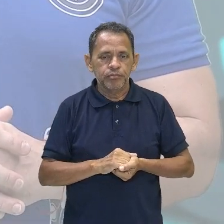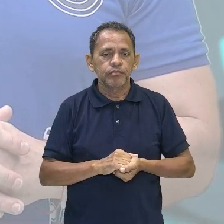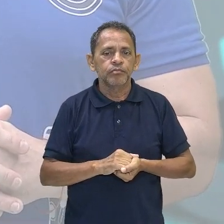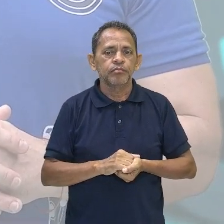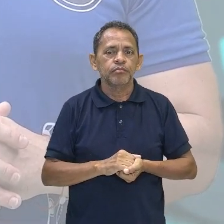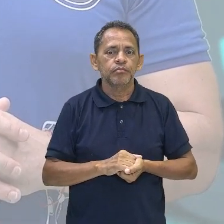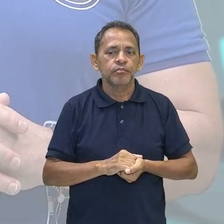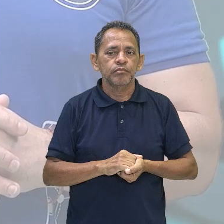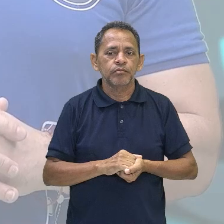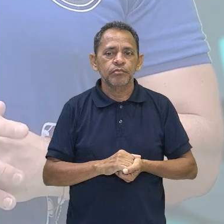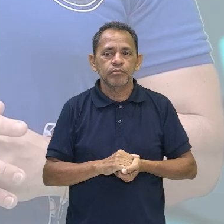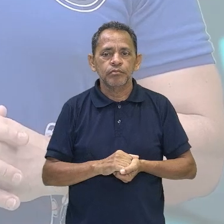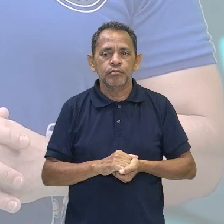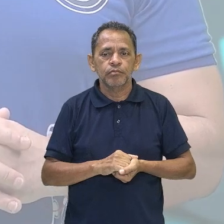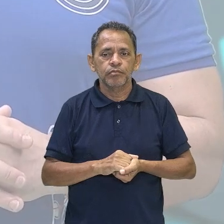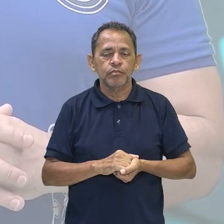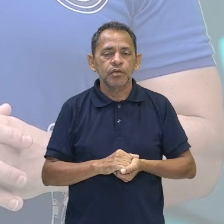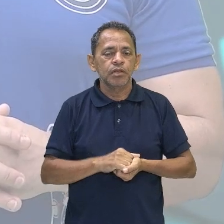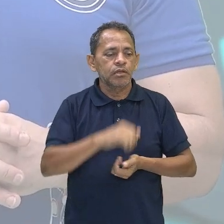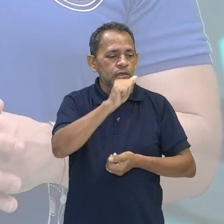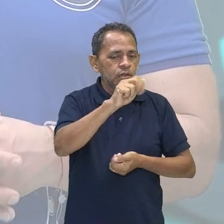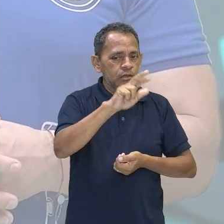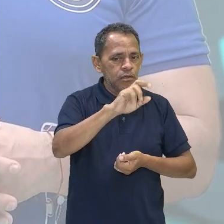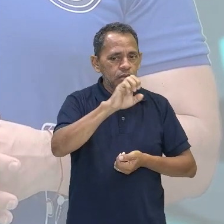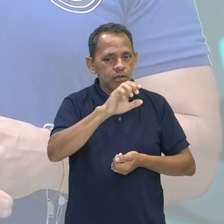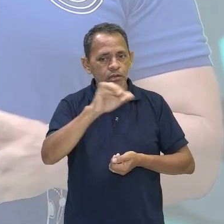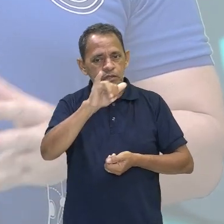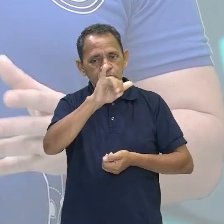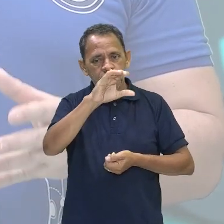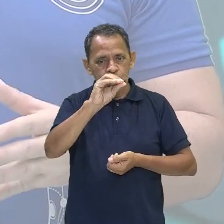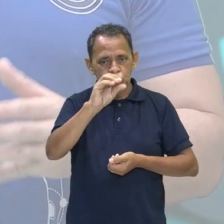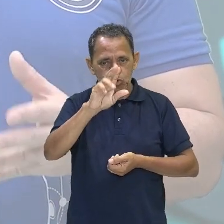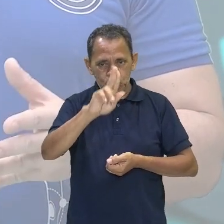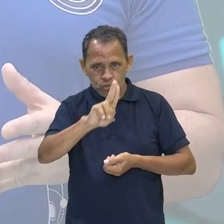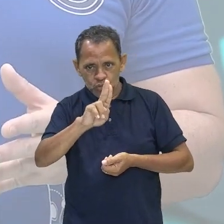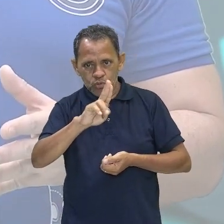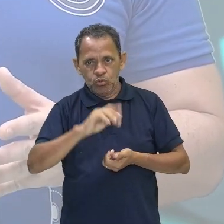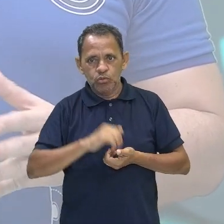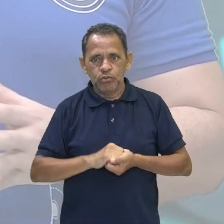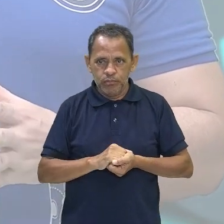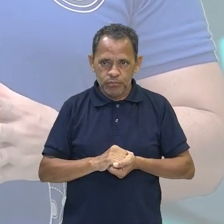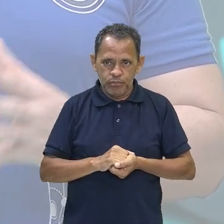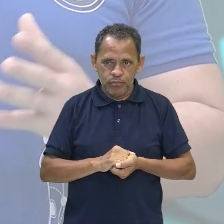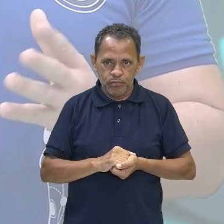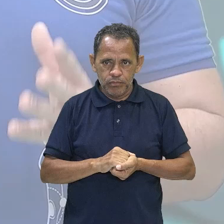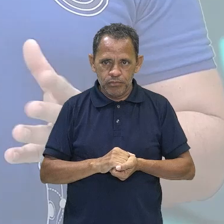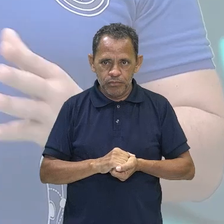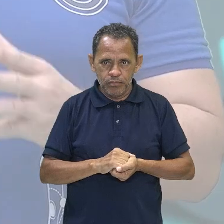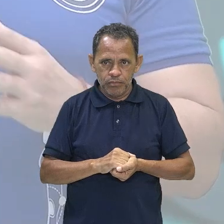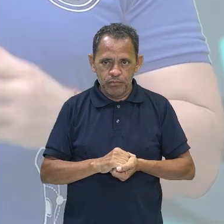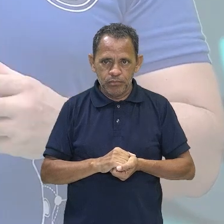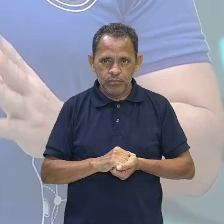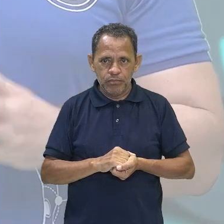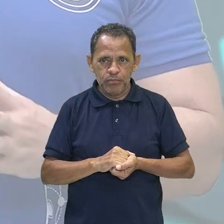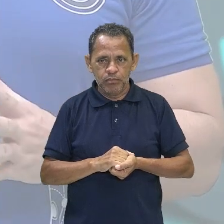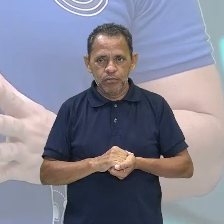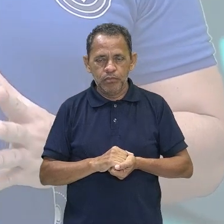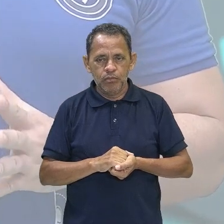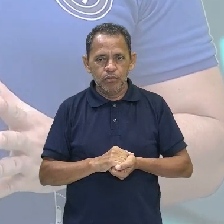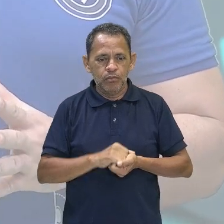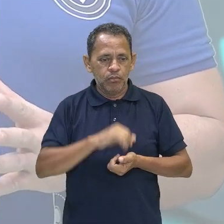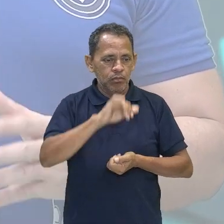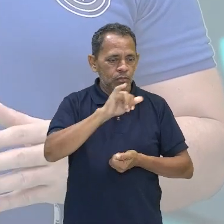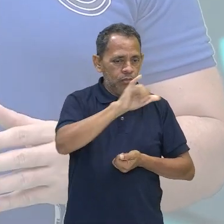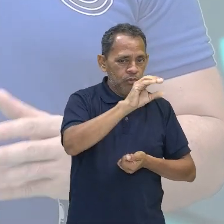park? Olha só, eu tenho o sujeito you, né, com o verbo to be are. Lembra aí, you are seria a